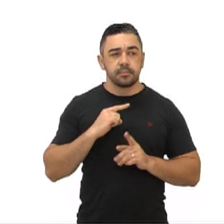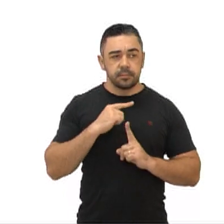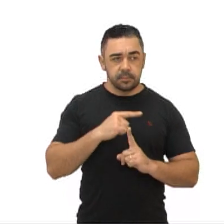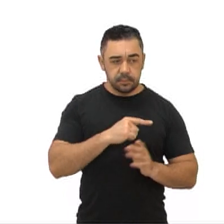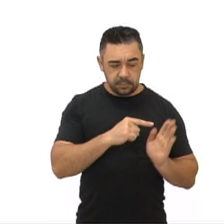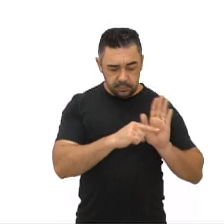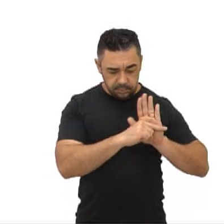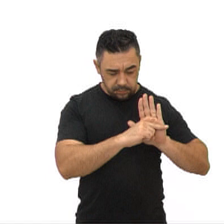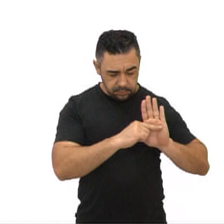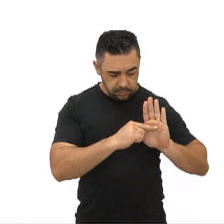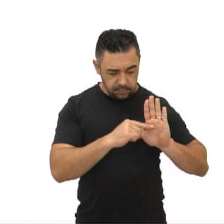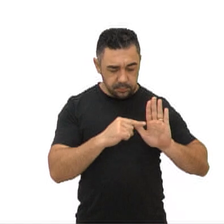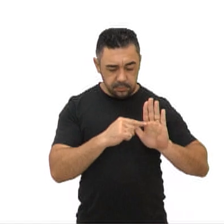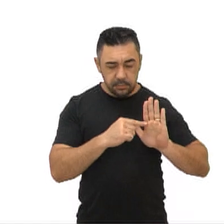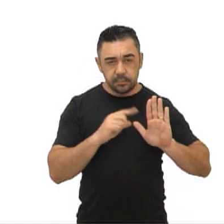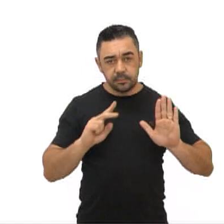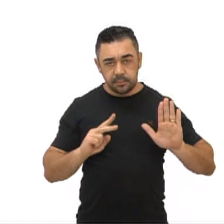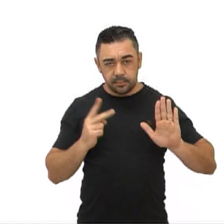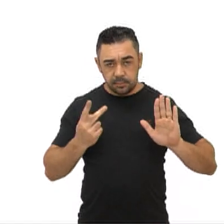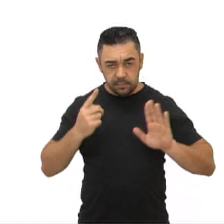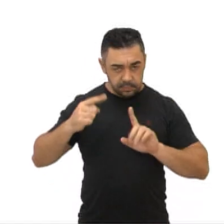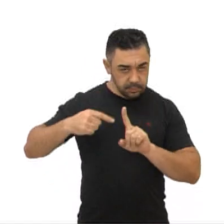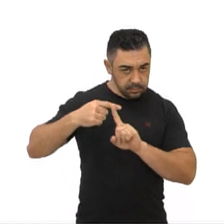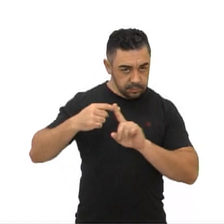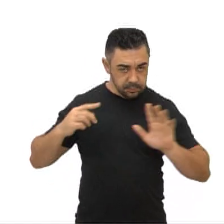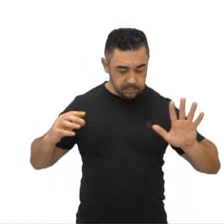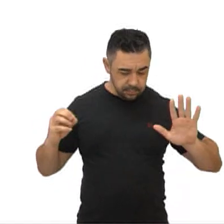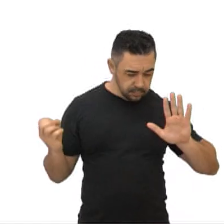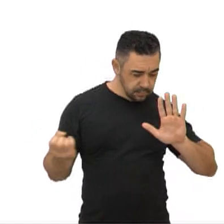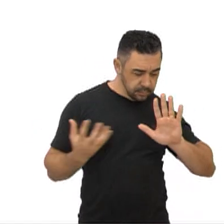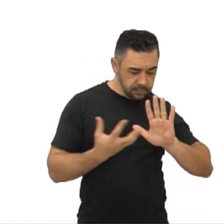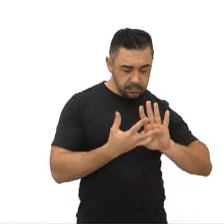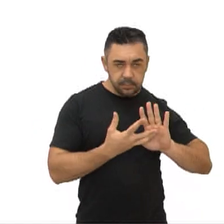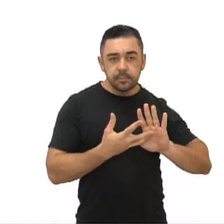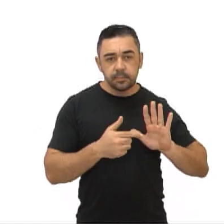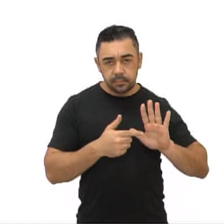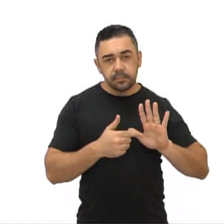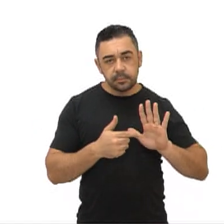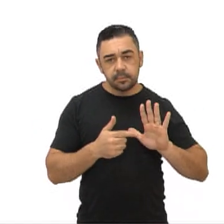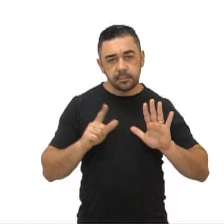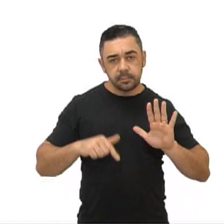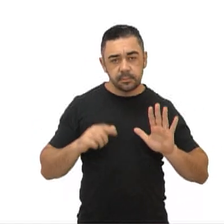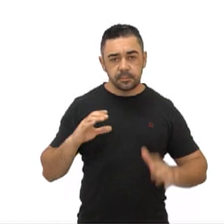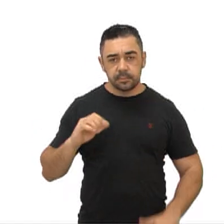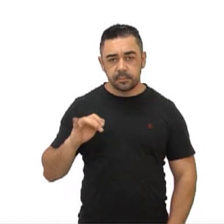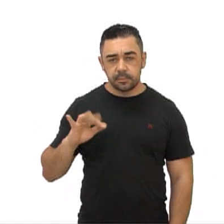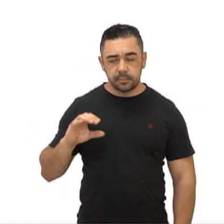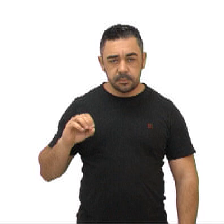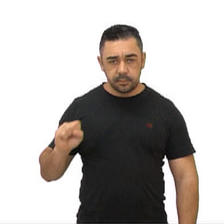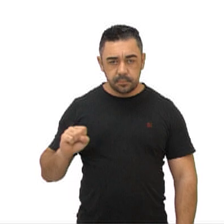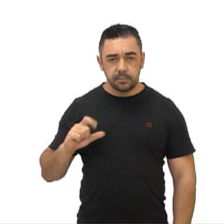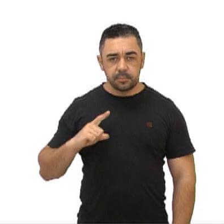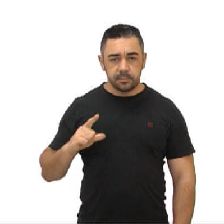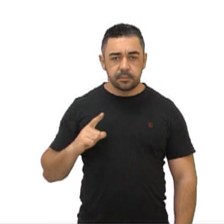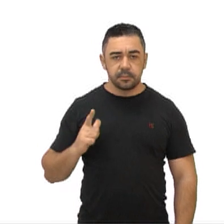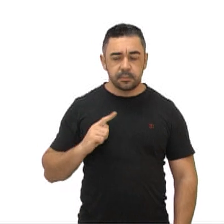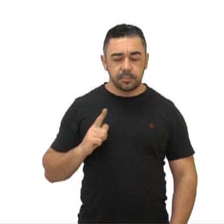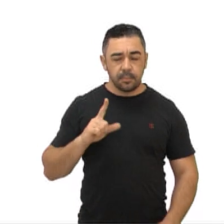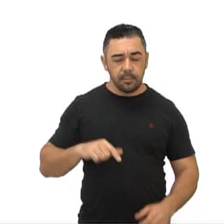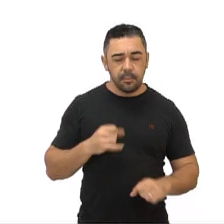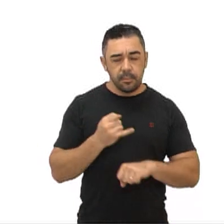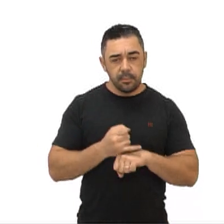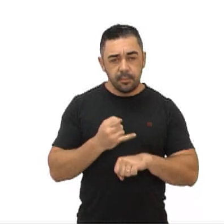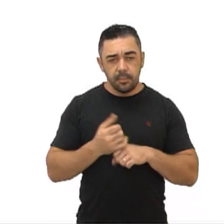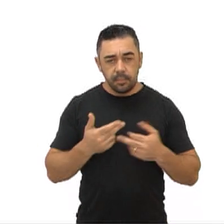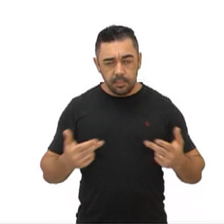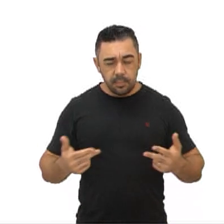maior tendência que o H+, ele vai descarregar no caso que os cátions sejam alcalinos terrosos